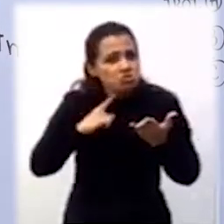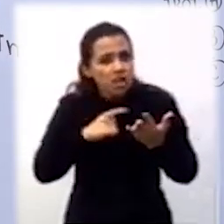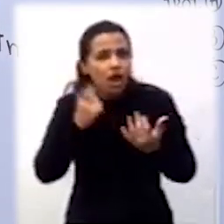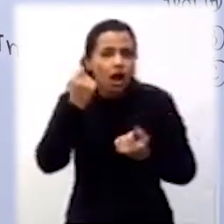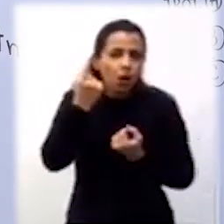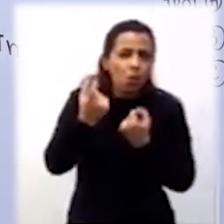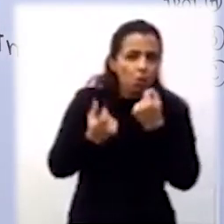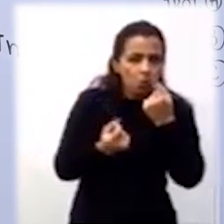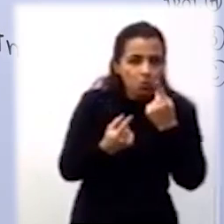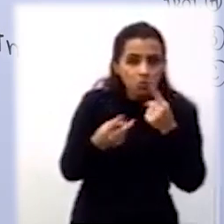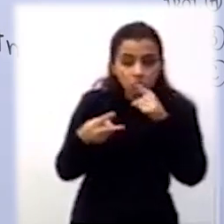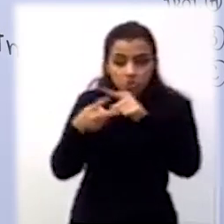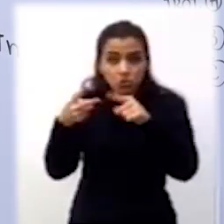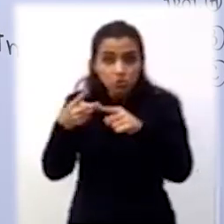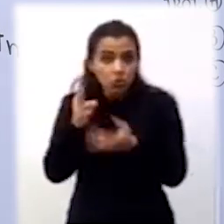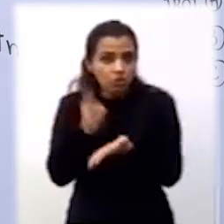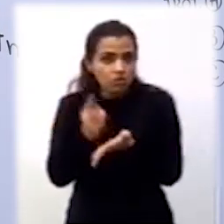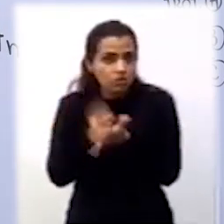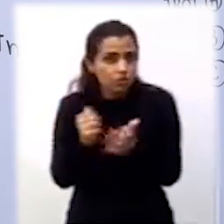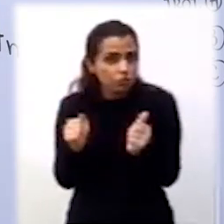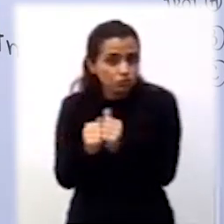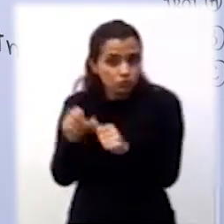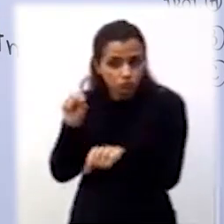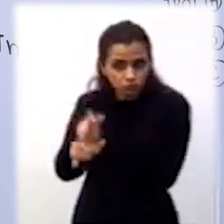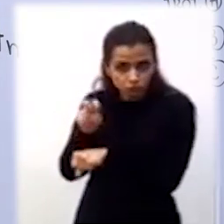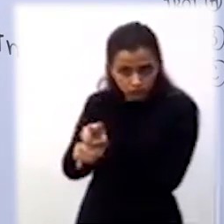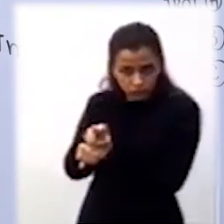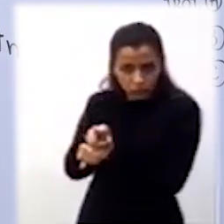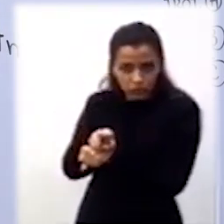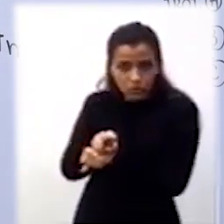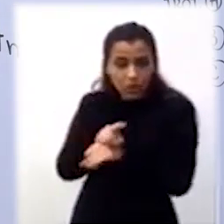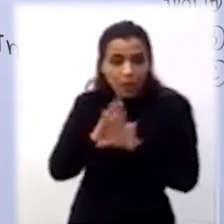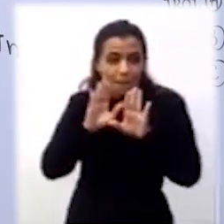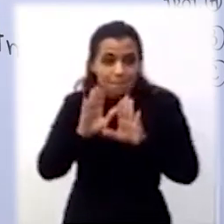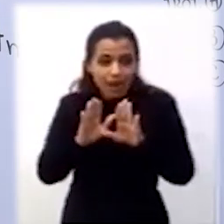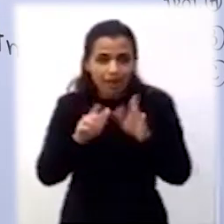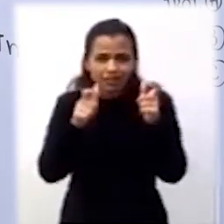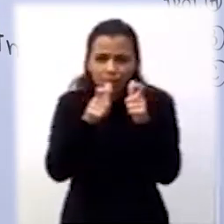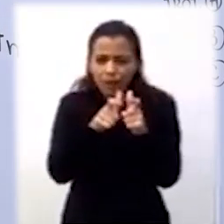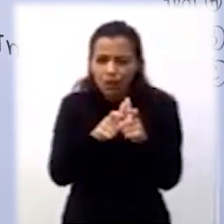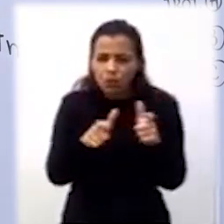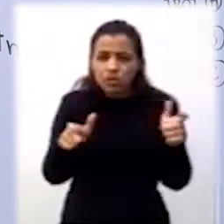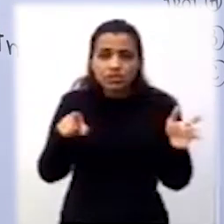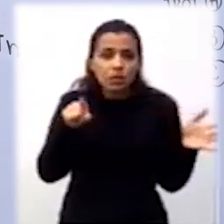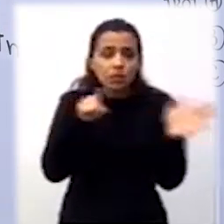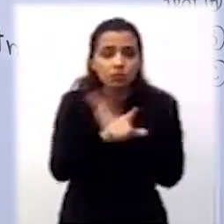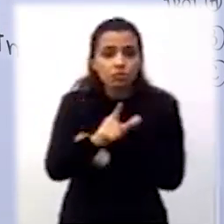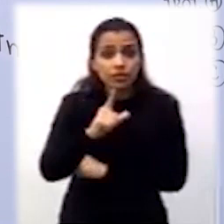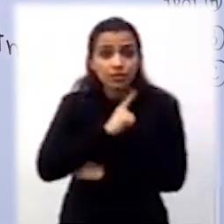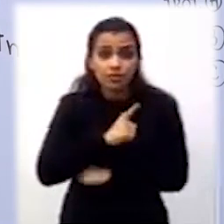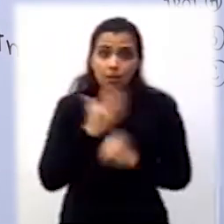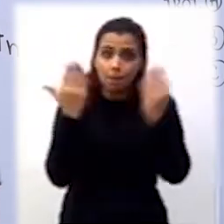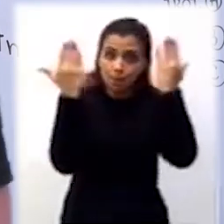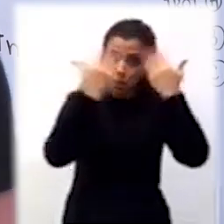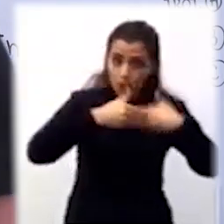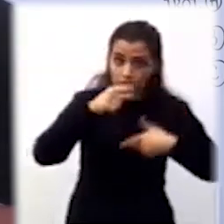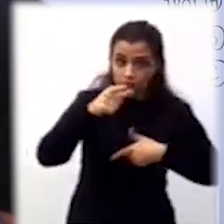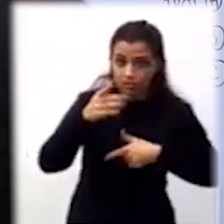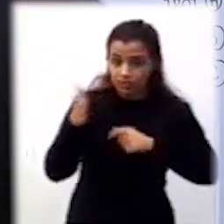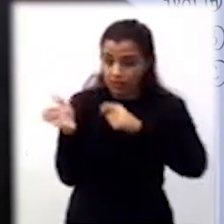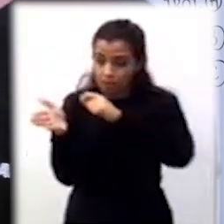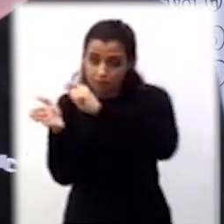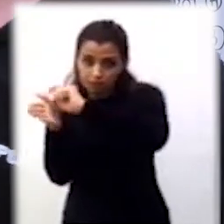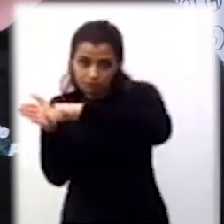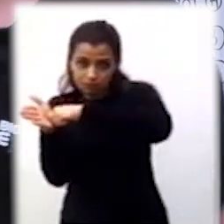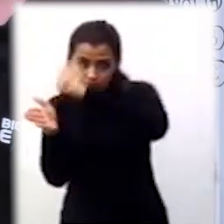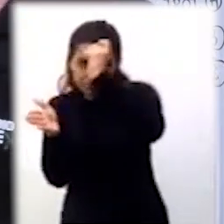dois juntos no mesmo vírus, mas ainda pro ensino médio, a maioria das questões que caem em prova, você vai marcar DNA ou RNA. Isso que